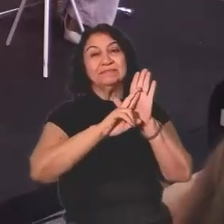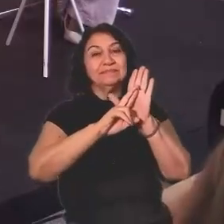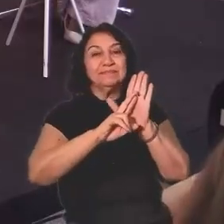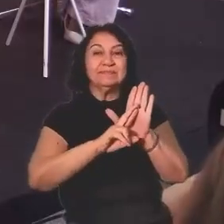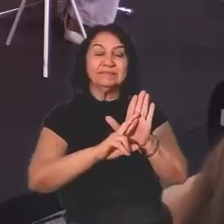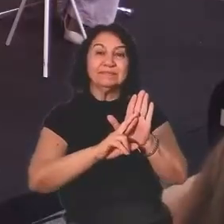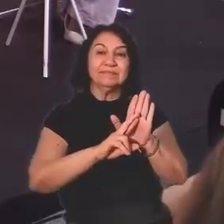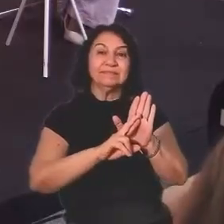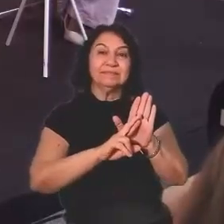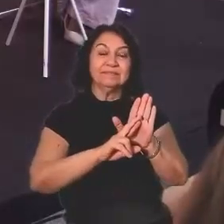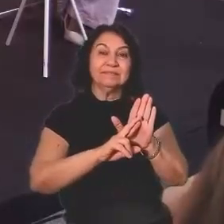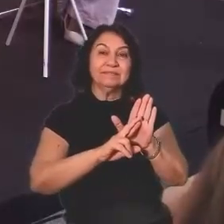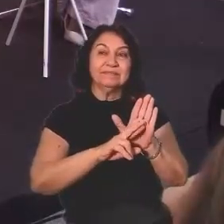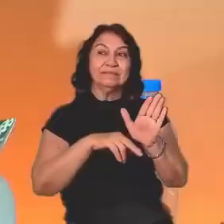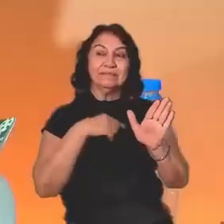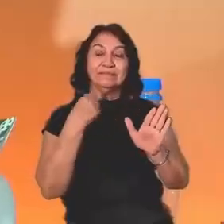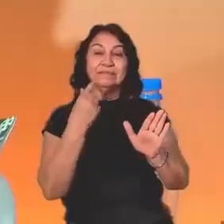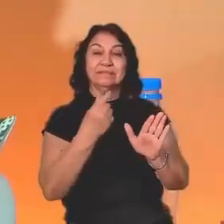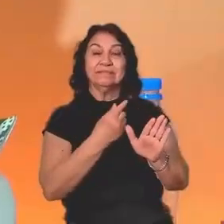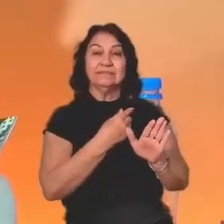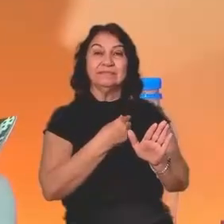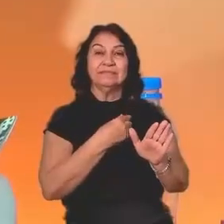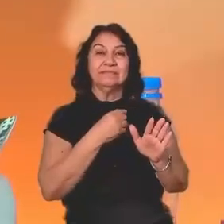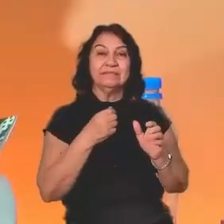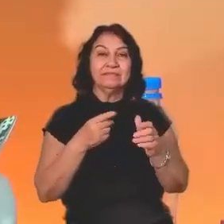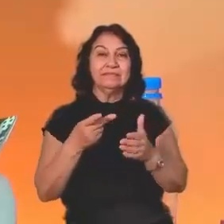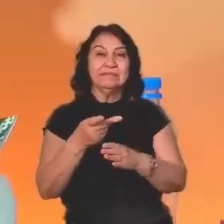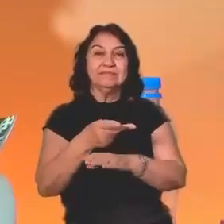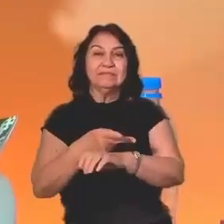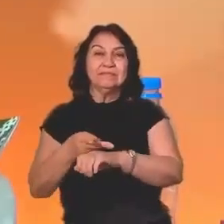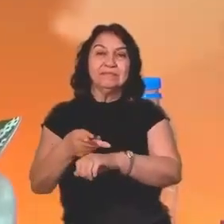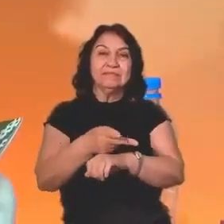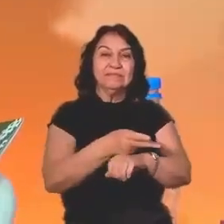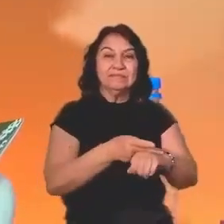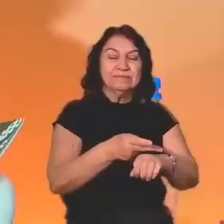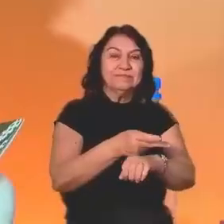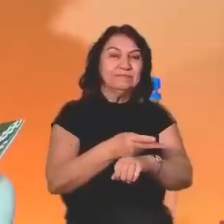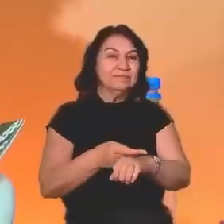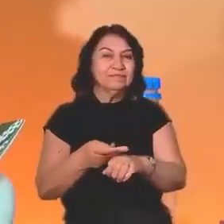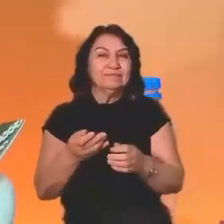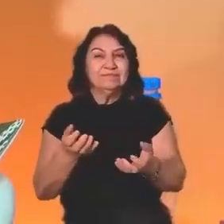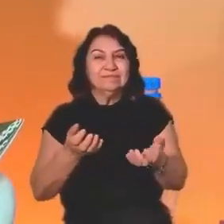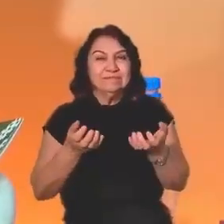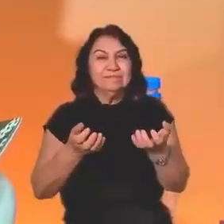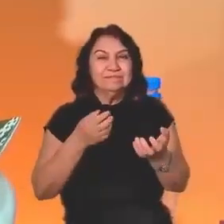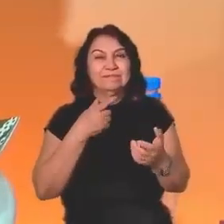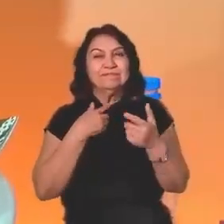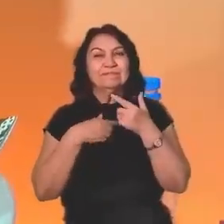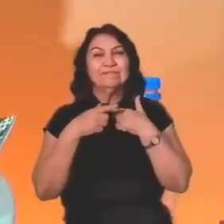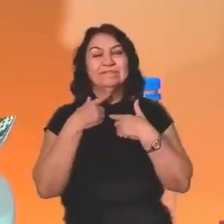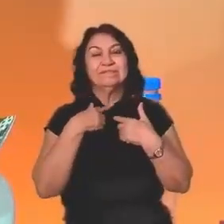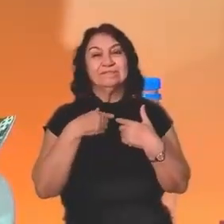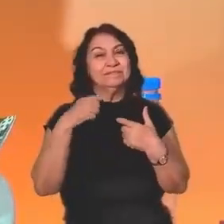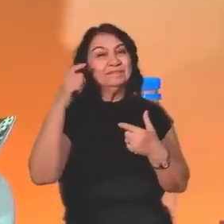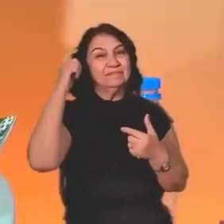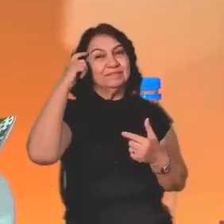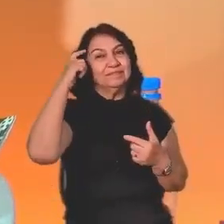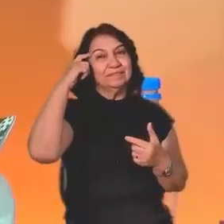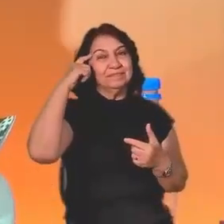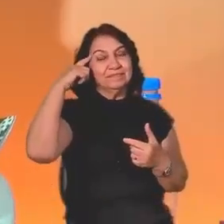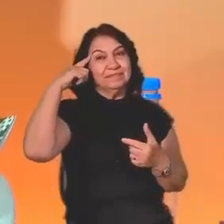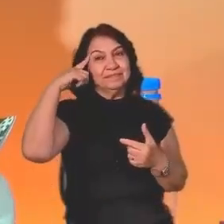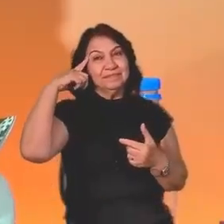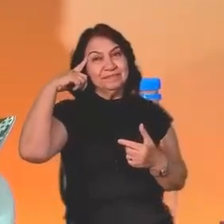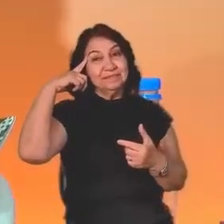representatividade que a gente busca, né, e anseia, pensando